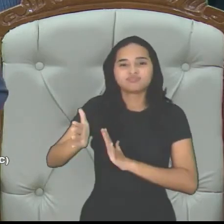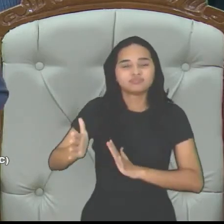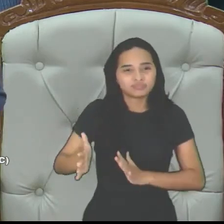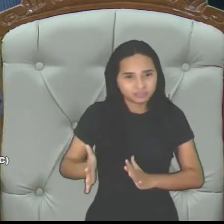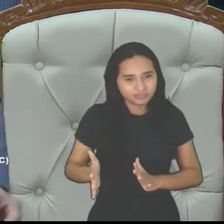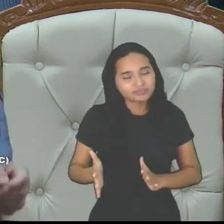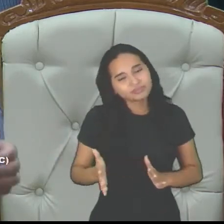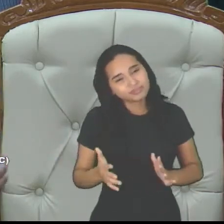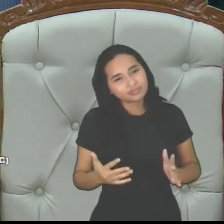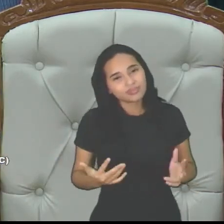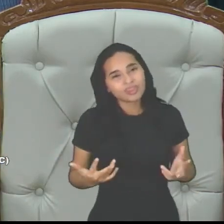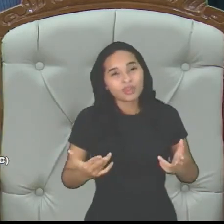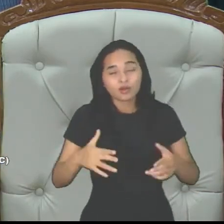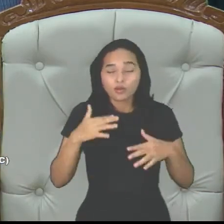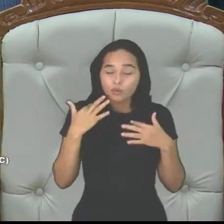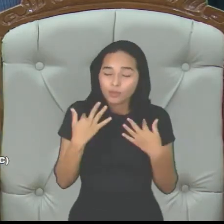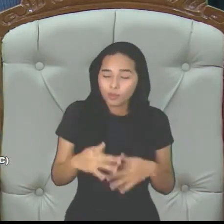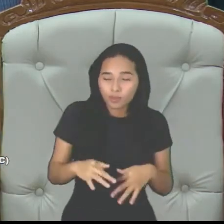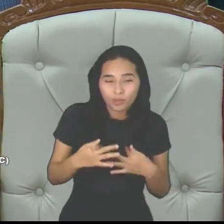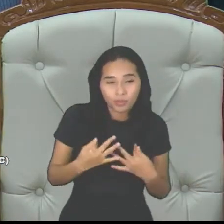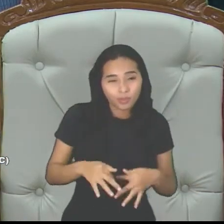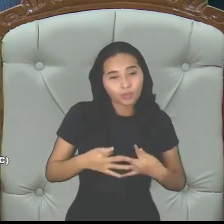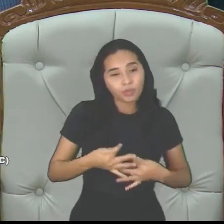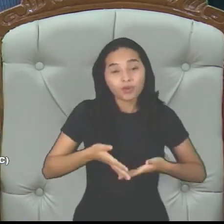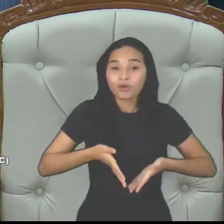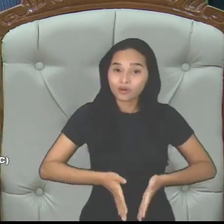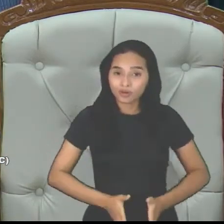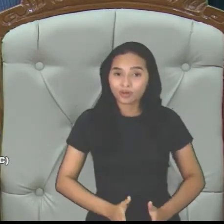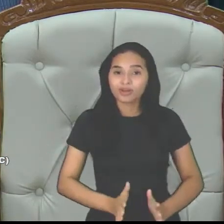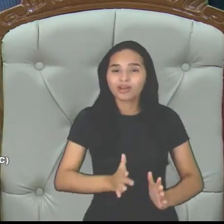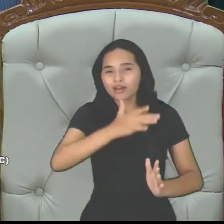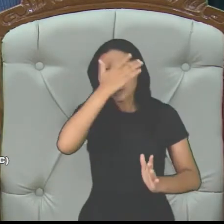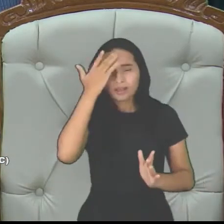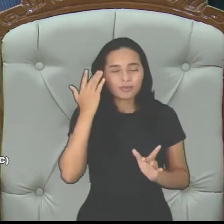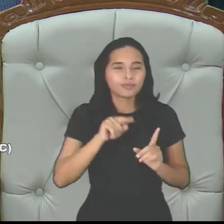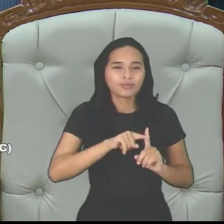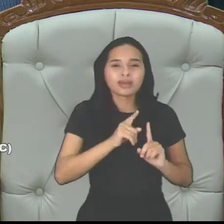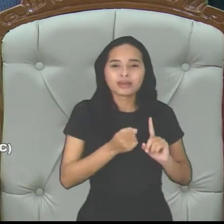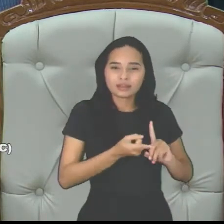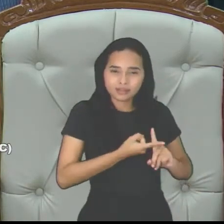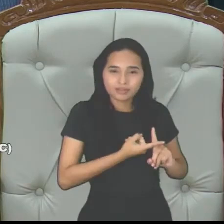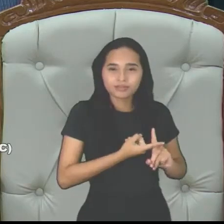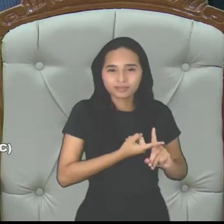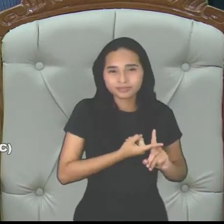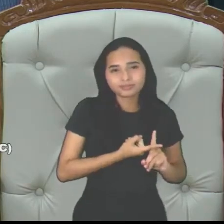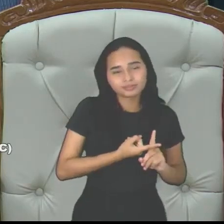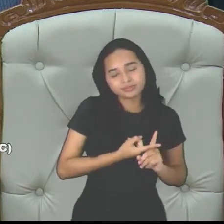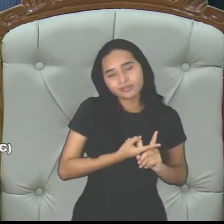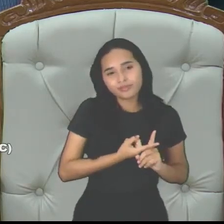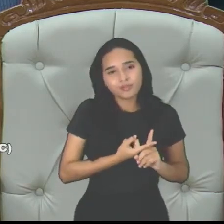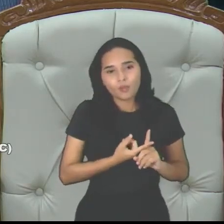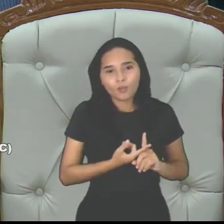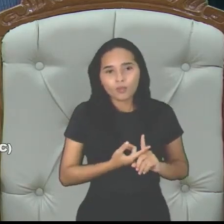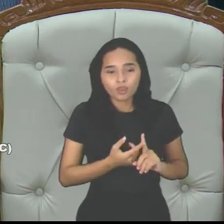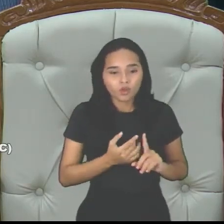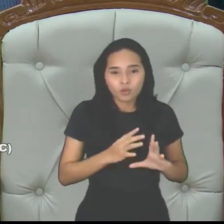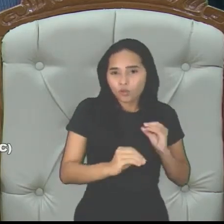como as dores de parto, aquela que está grávida, e de modo nenhum escaparão.